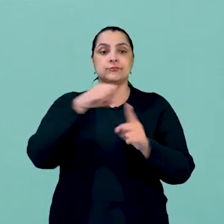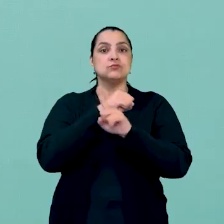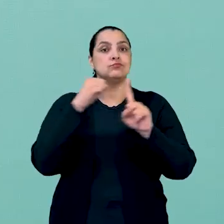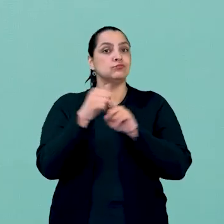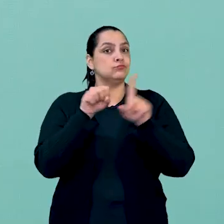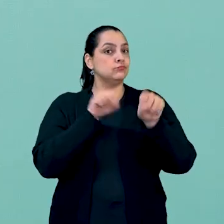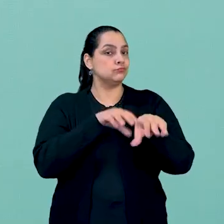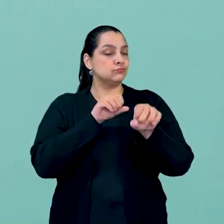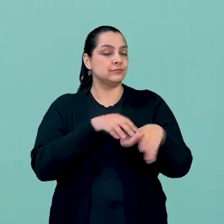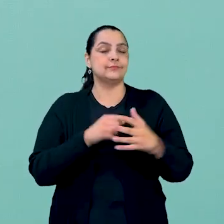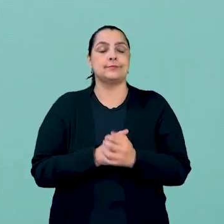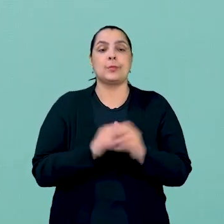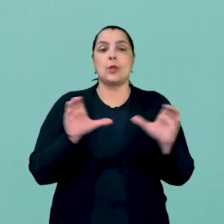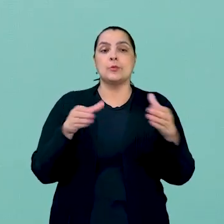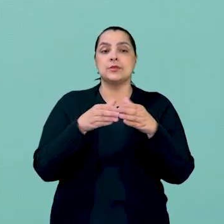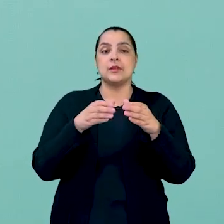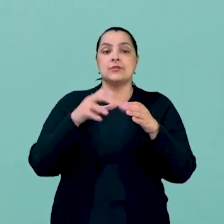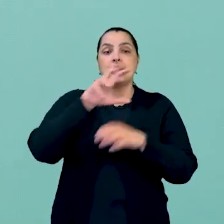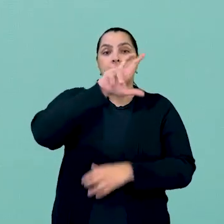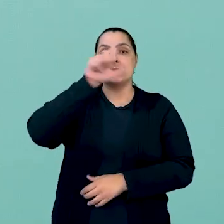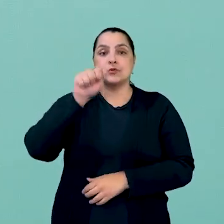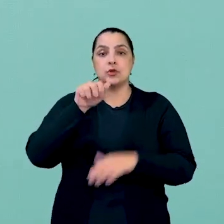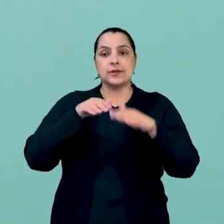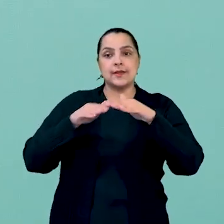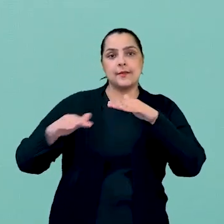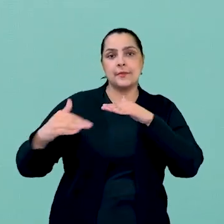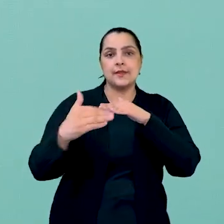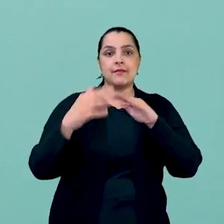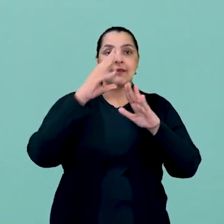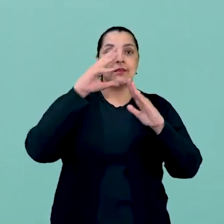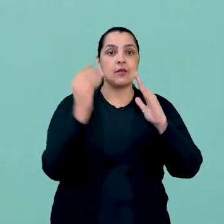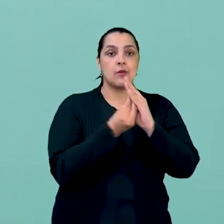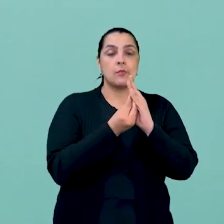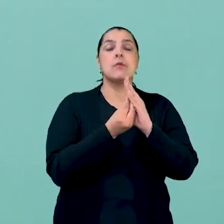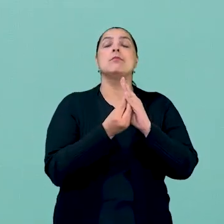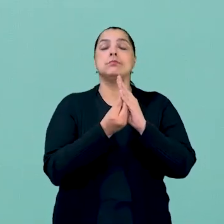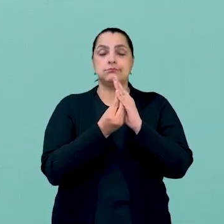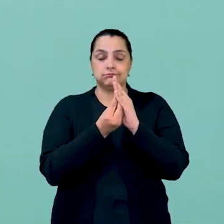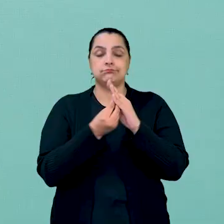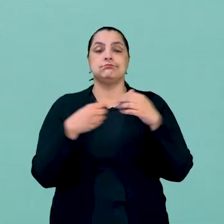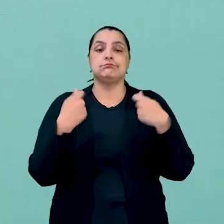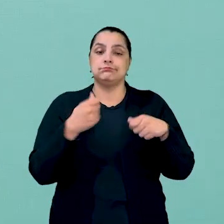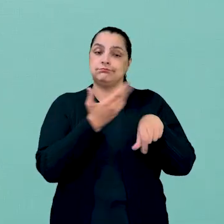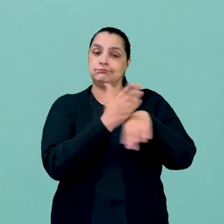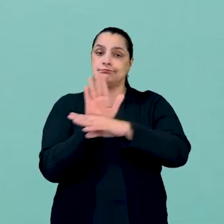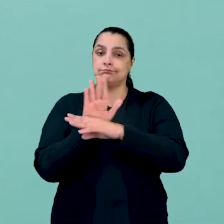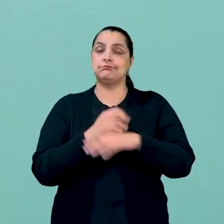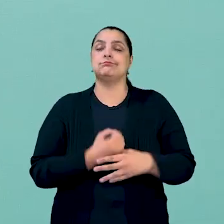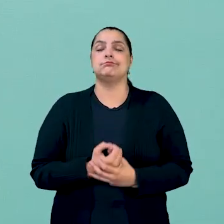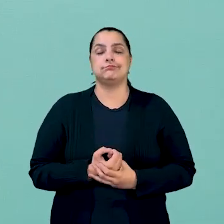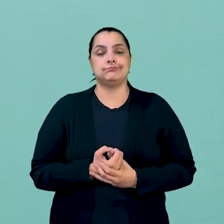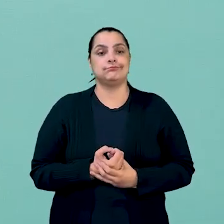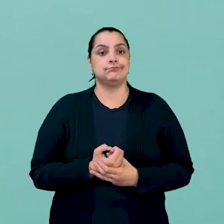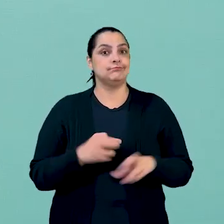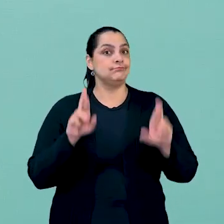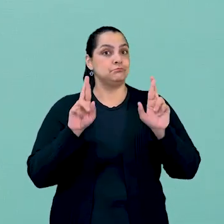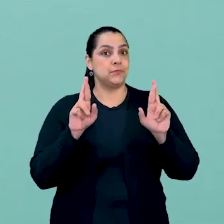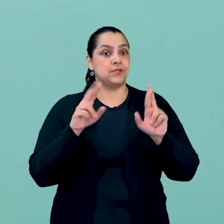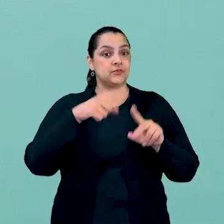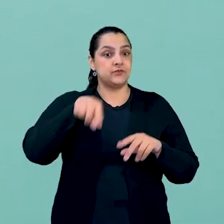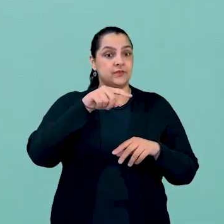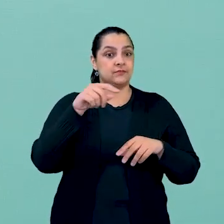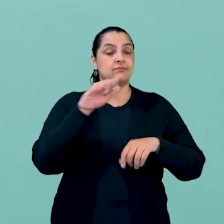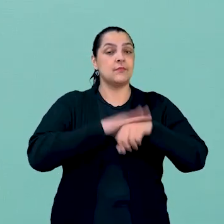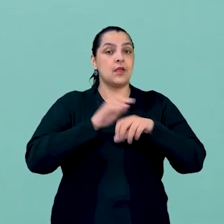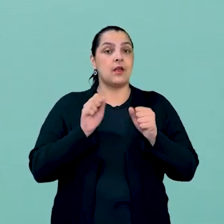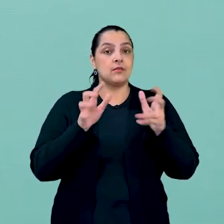unidades socioeducativas. Comunidades amazônicas, ribeirinhas e quilombolas também devem ser beneficiadas. A expectativa é de que